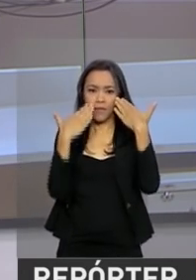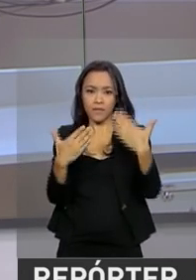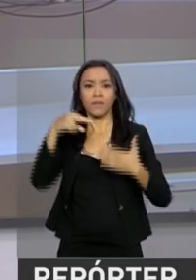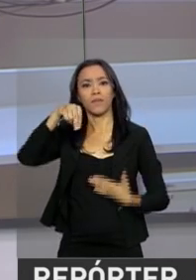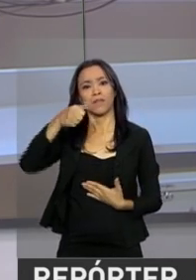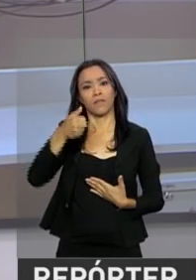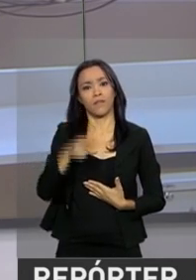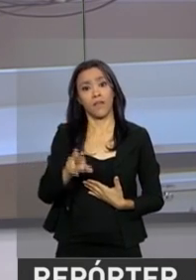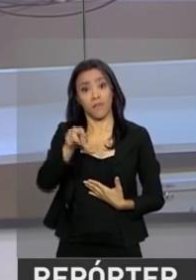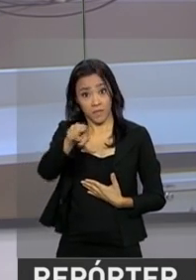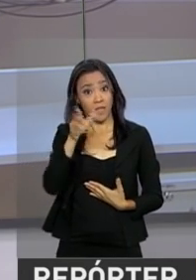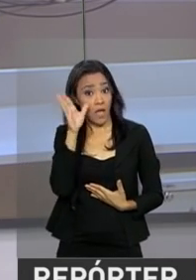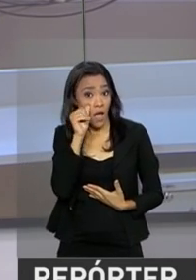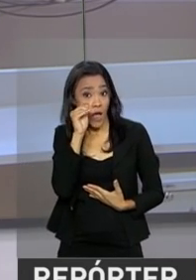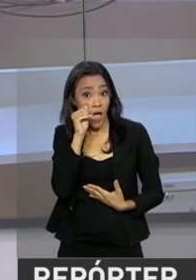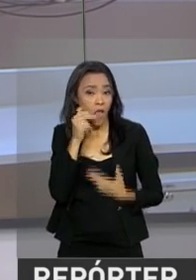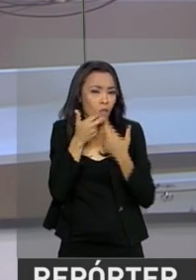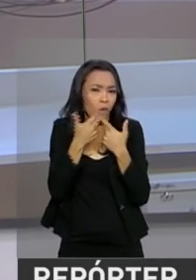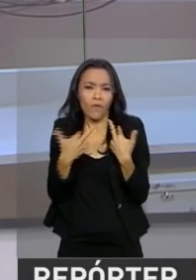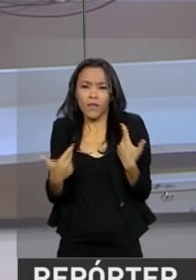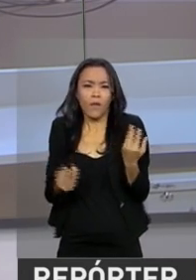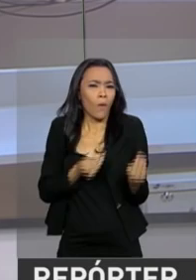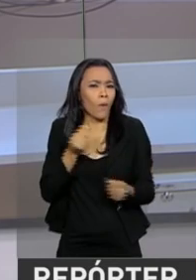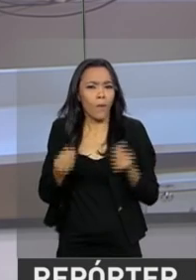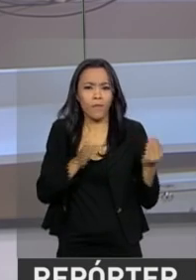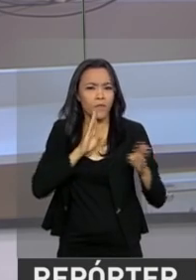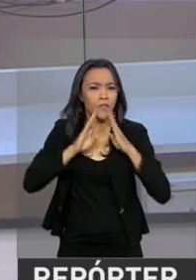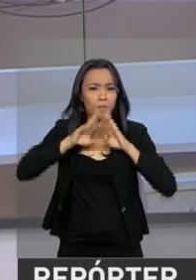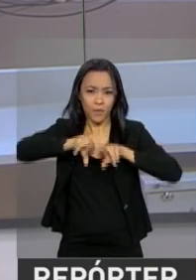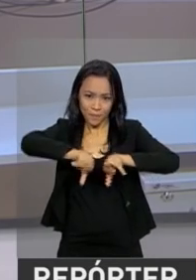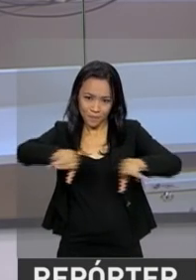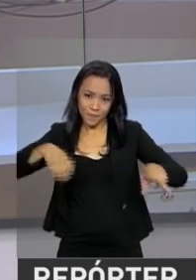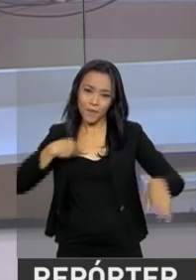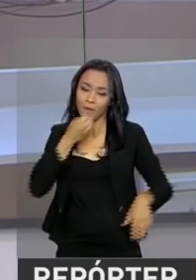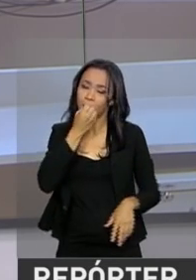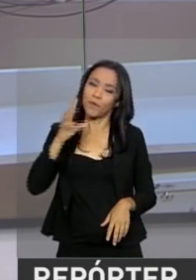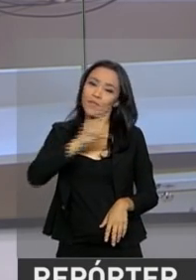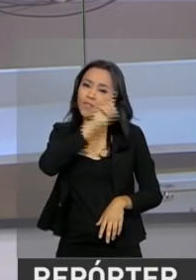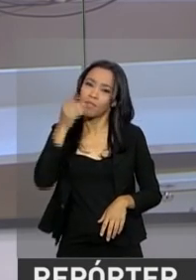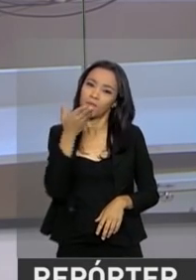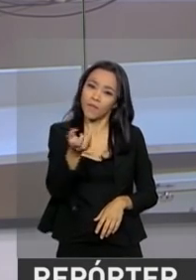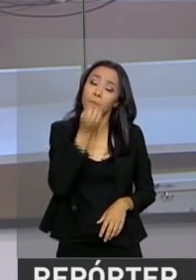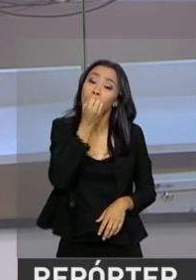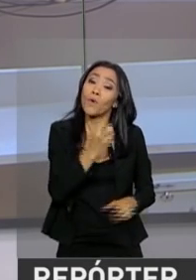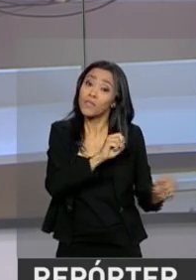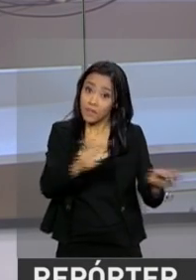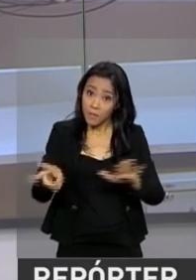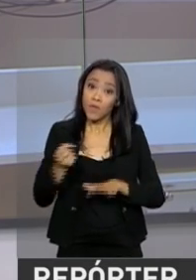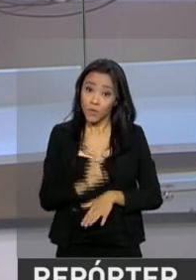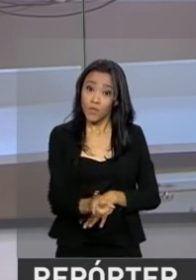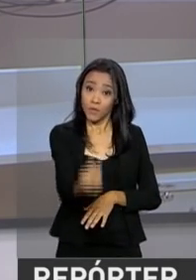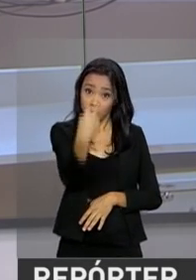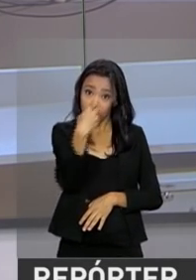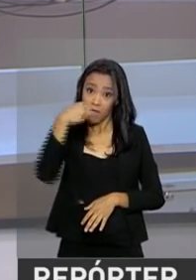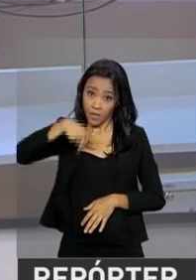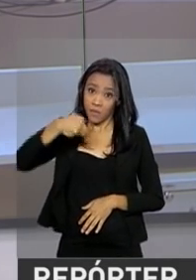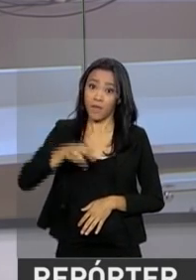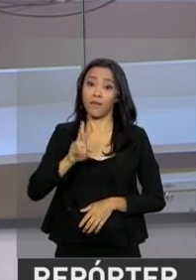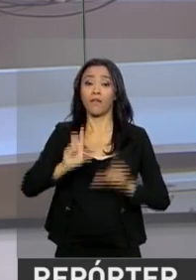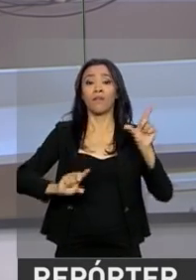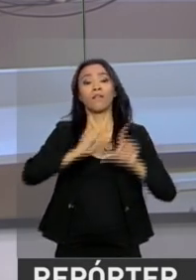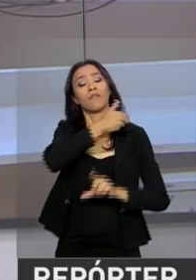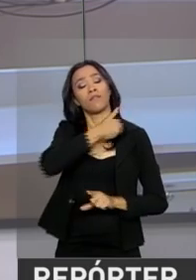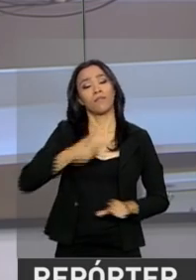NBR acompanhe também as novidades em nossas redes sociais um bom dia para você uma boa semana e continue com a gente aqui na